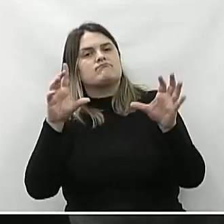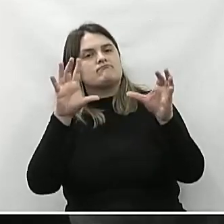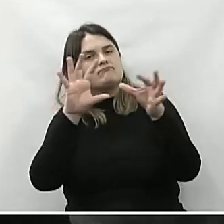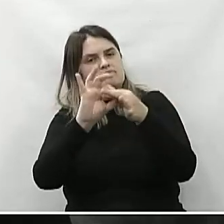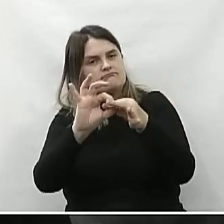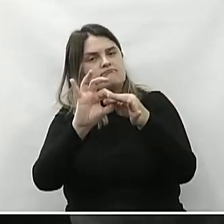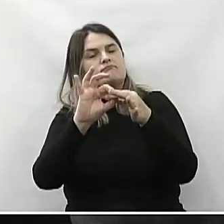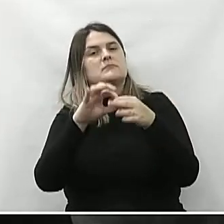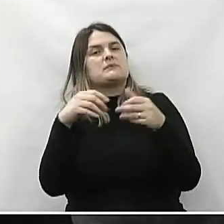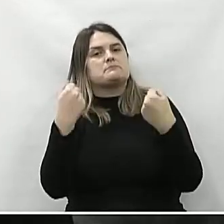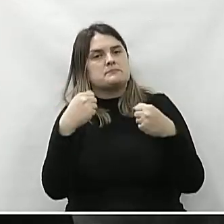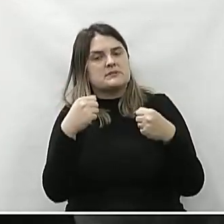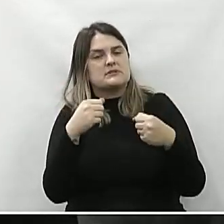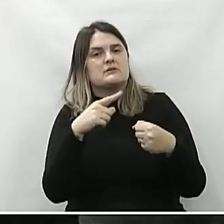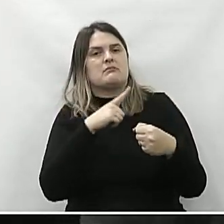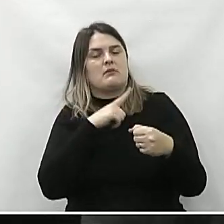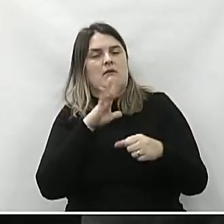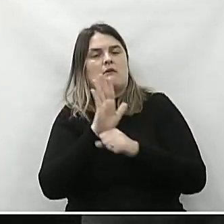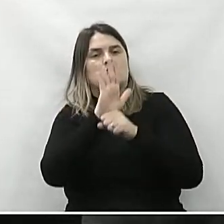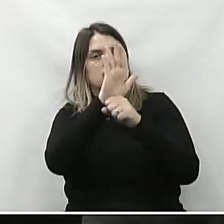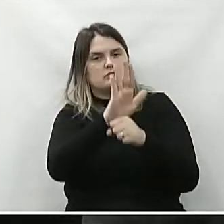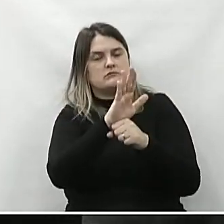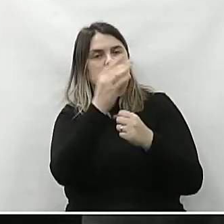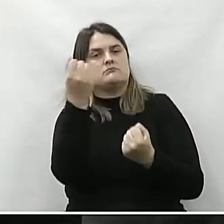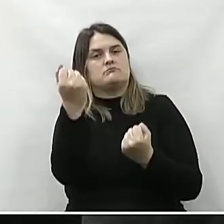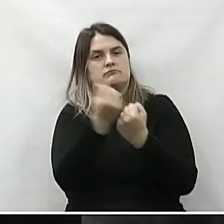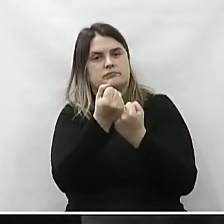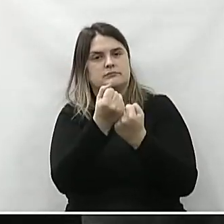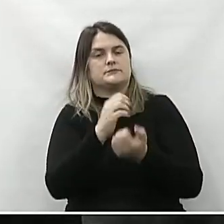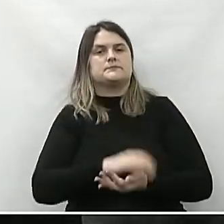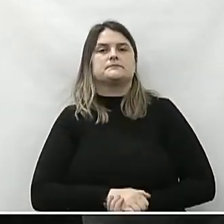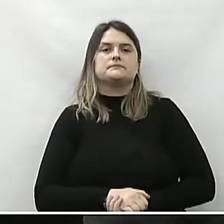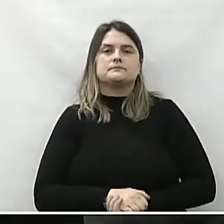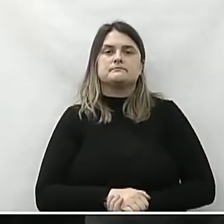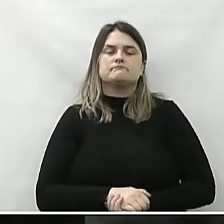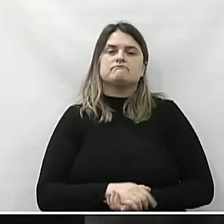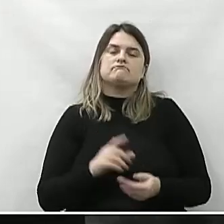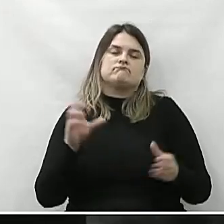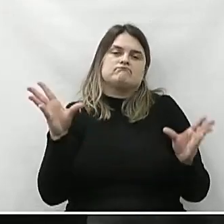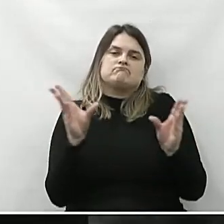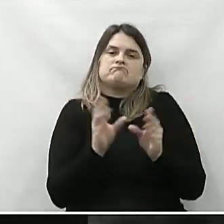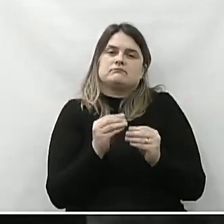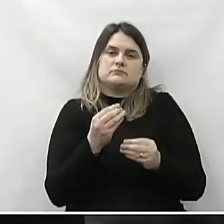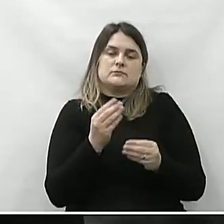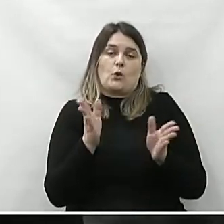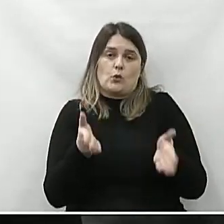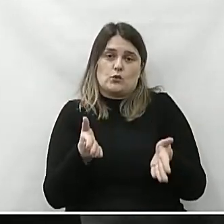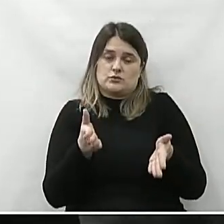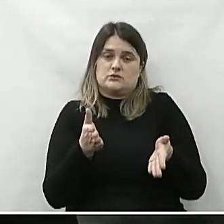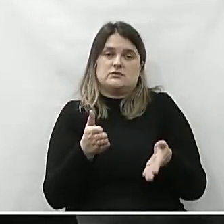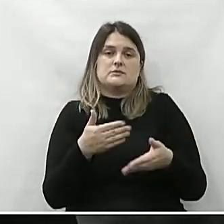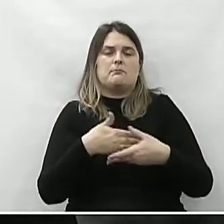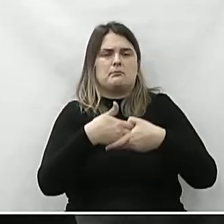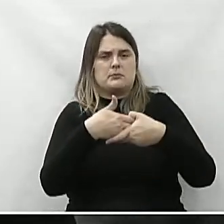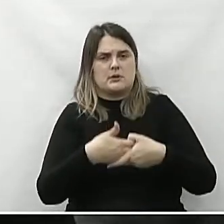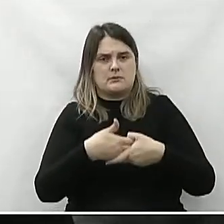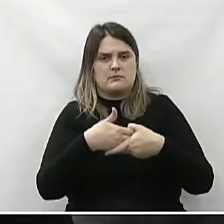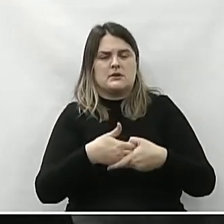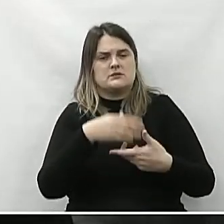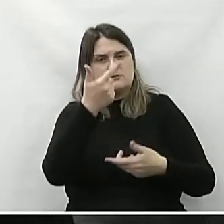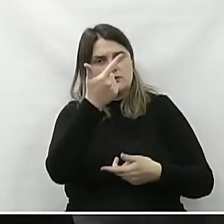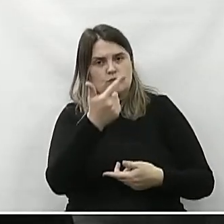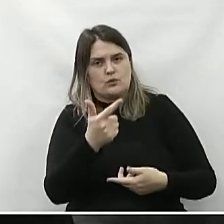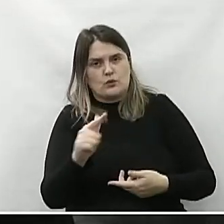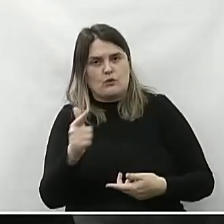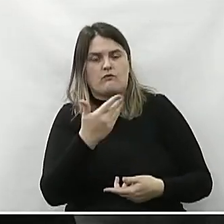parcerias é preciso ter essa ajuda e esse apoio aí então seria isso na noite de hoje parabenizar mais uma vez